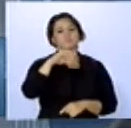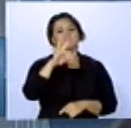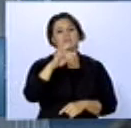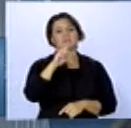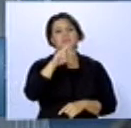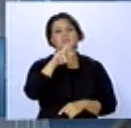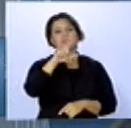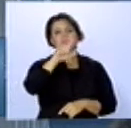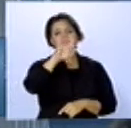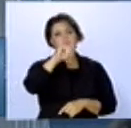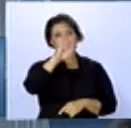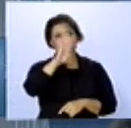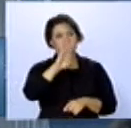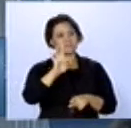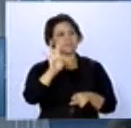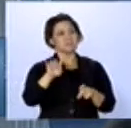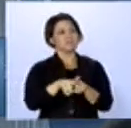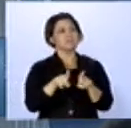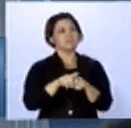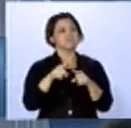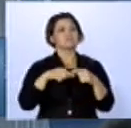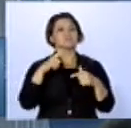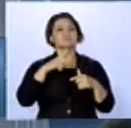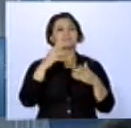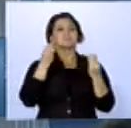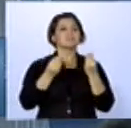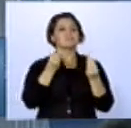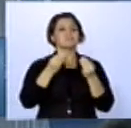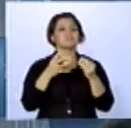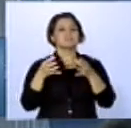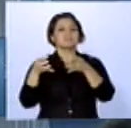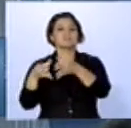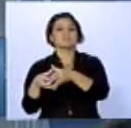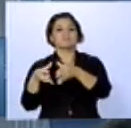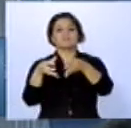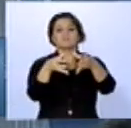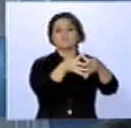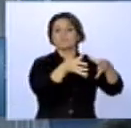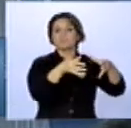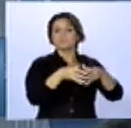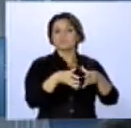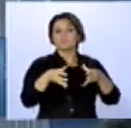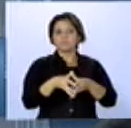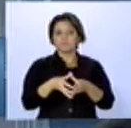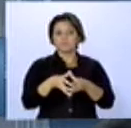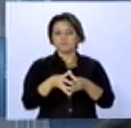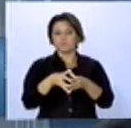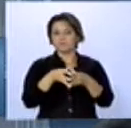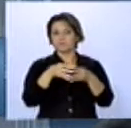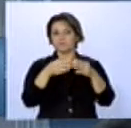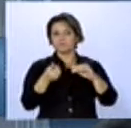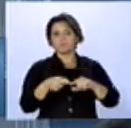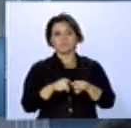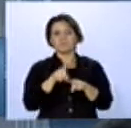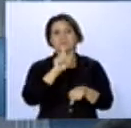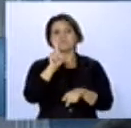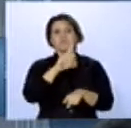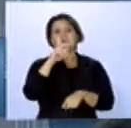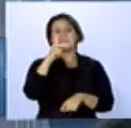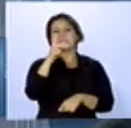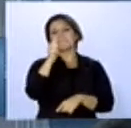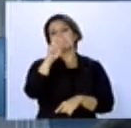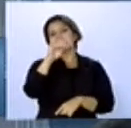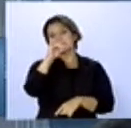contability horizontal porque ela entre casas poderes e não entra indivíduos e seus partidos e seus representantes que o